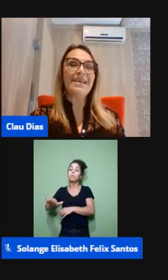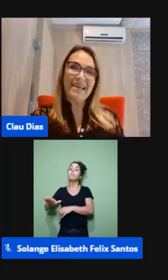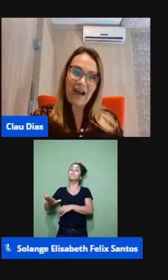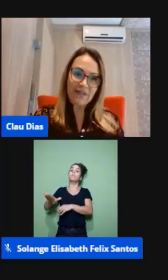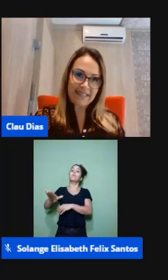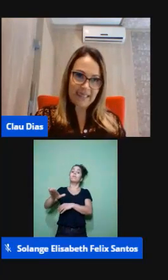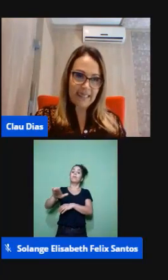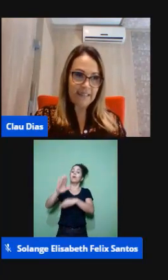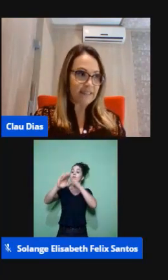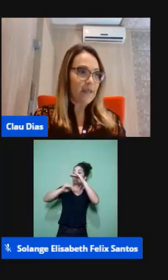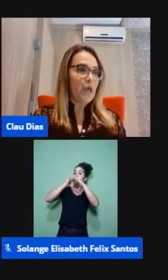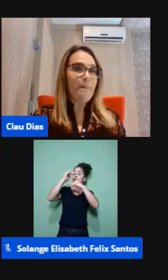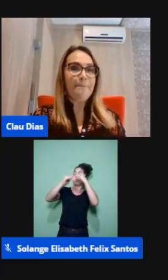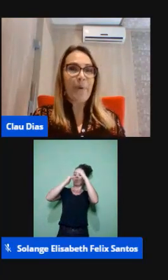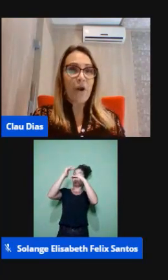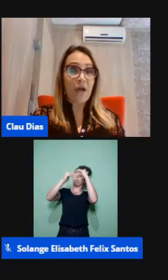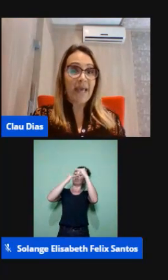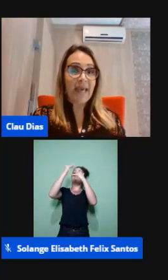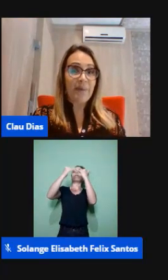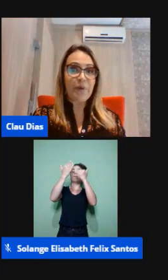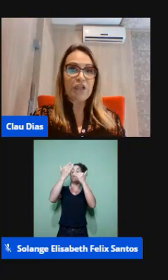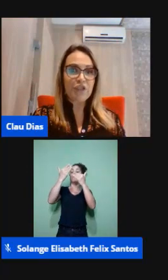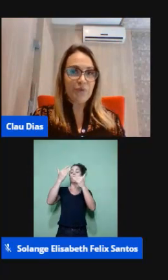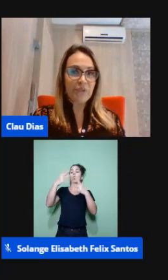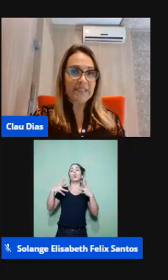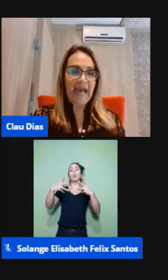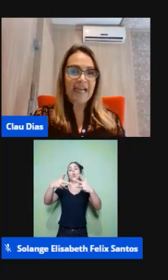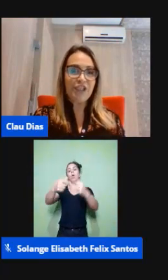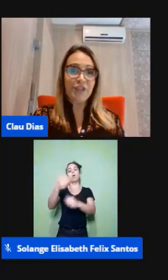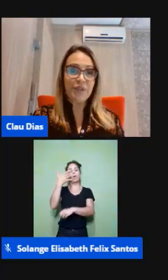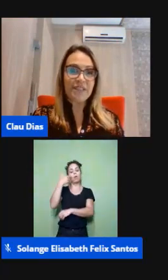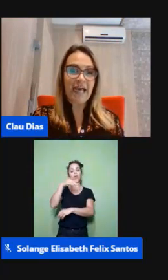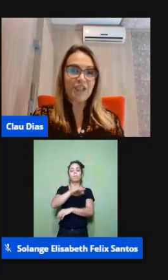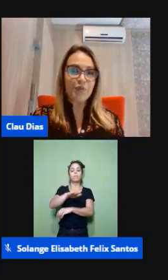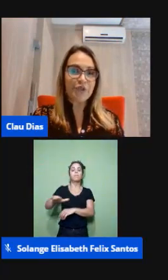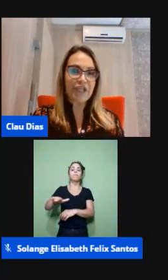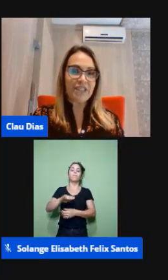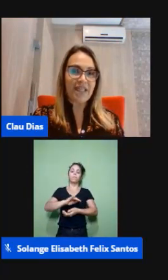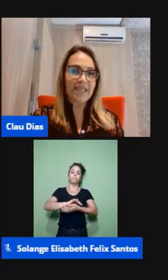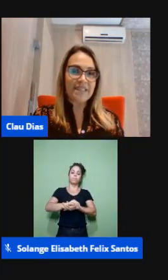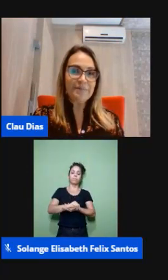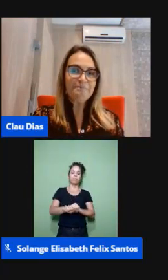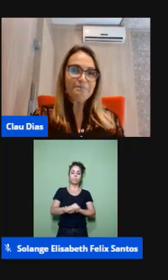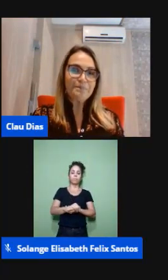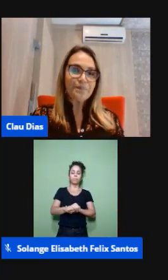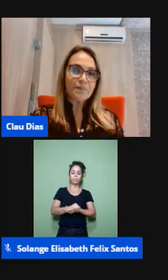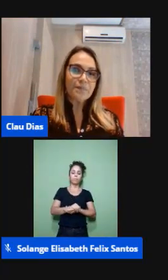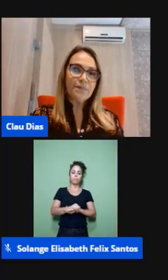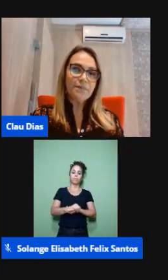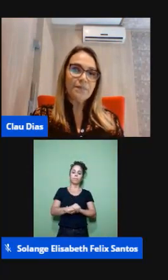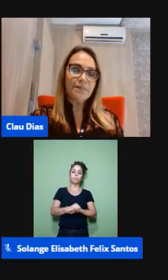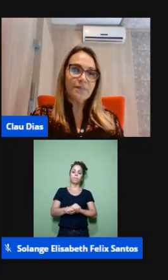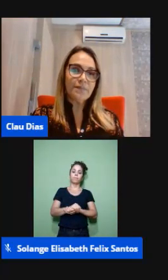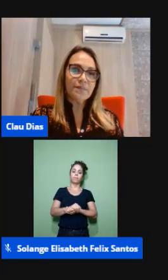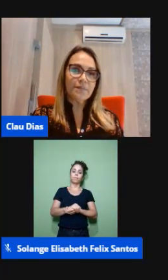desenvolvimento integral dessa criança. Próximo slide, por gentileza.